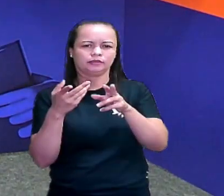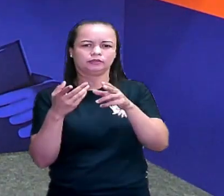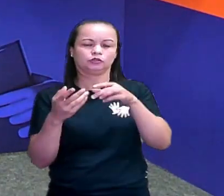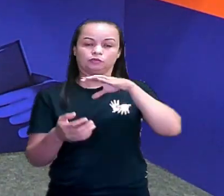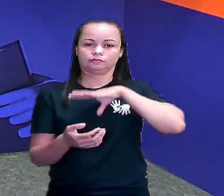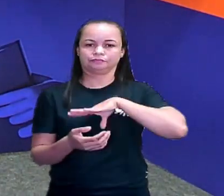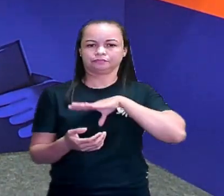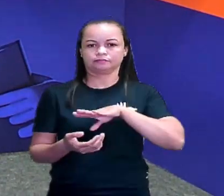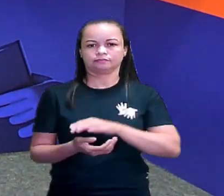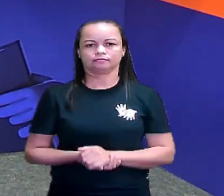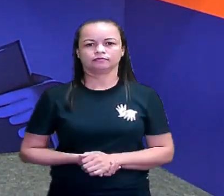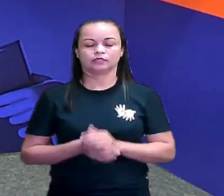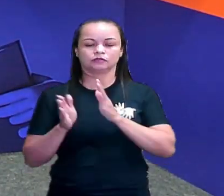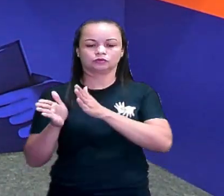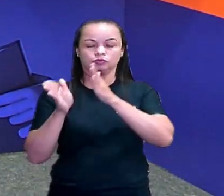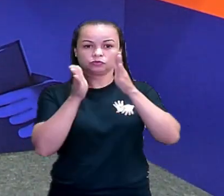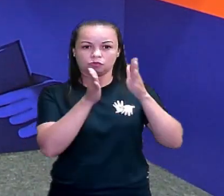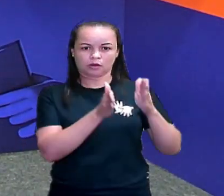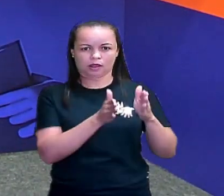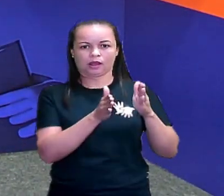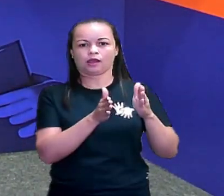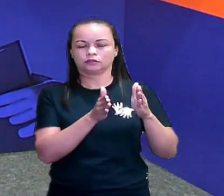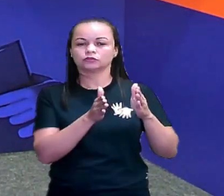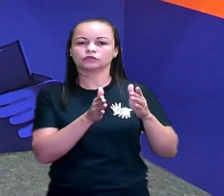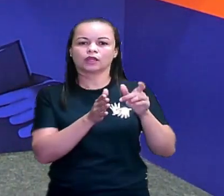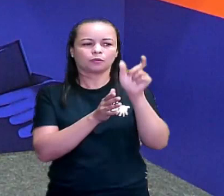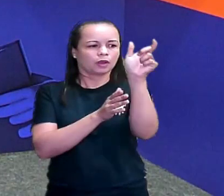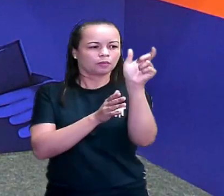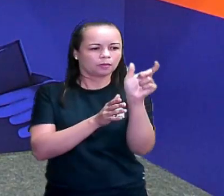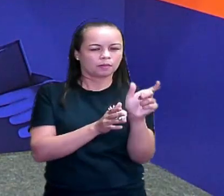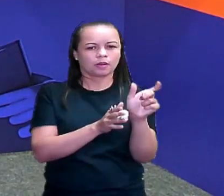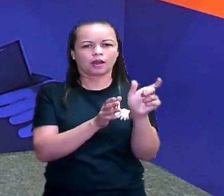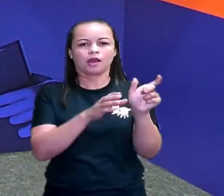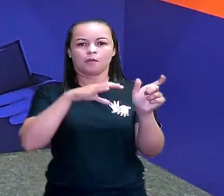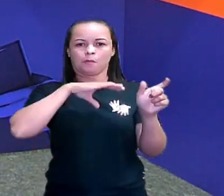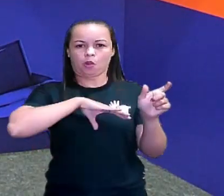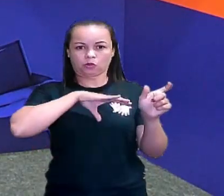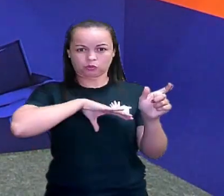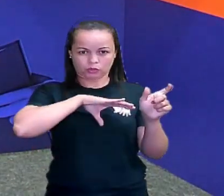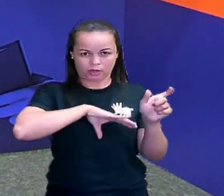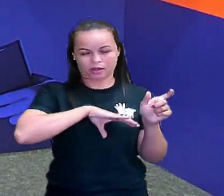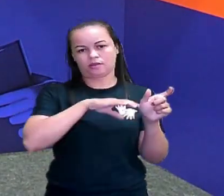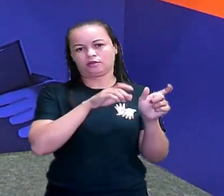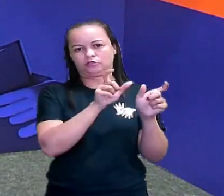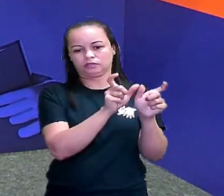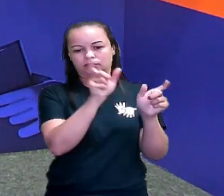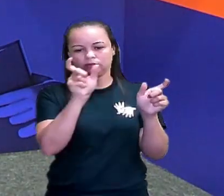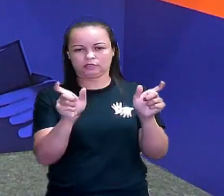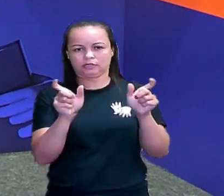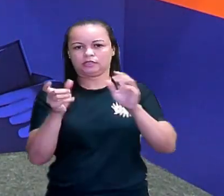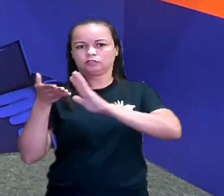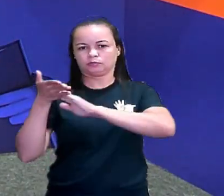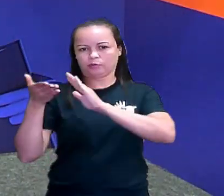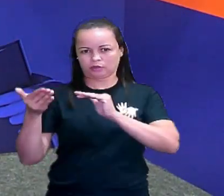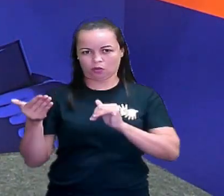portuguesa. Do lado eu coloquei o significado das palavras, porque aí você já pode aumentar o seu vocabulário